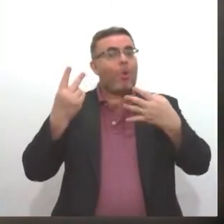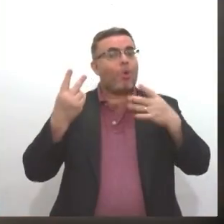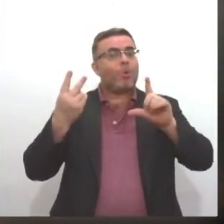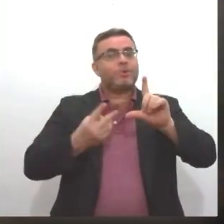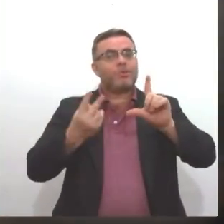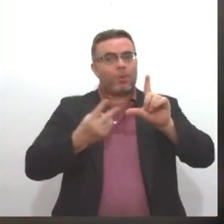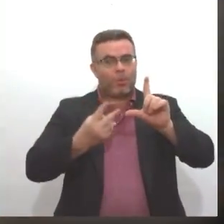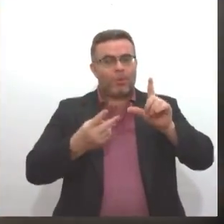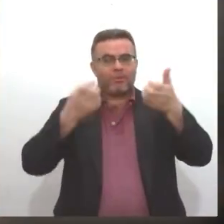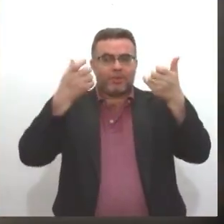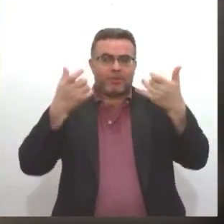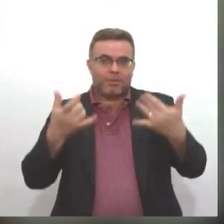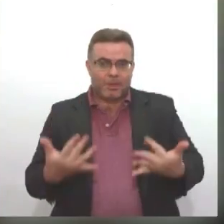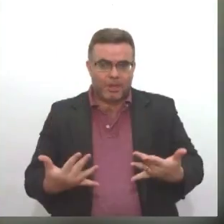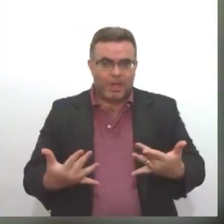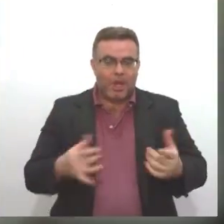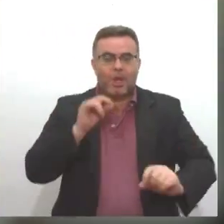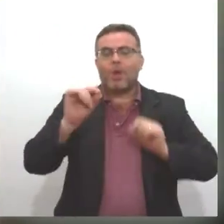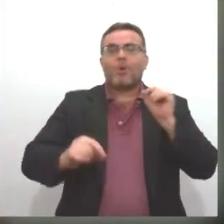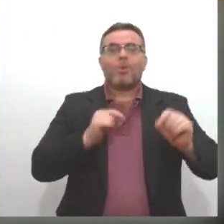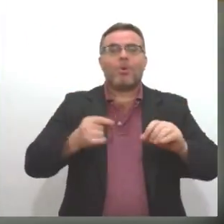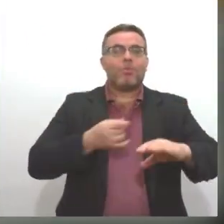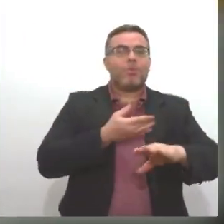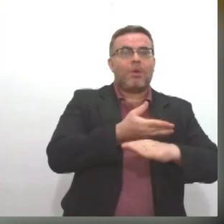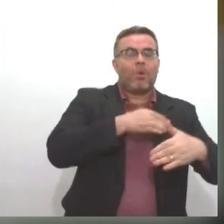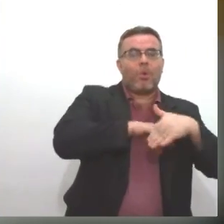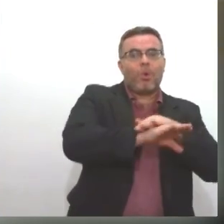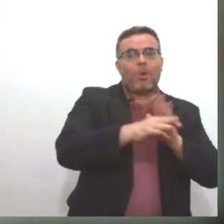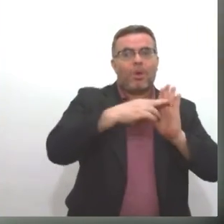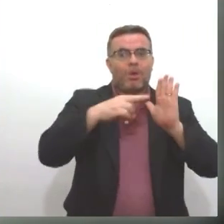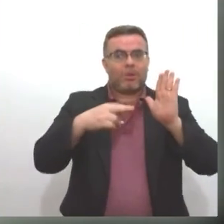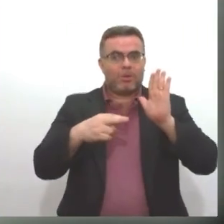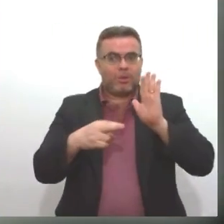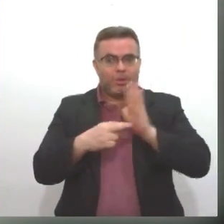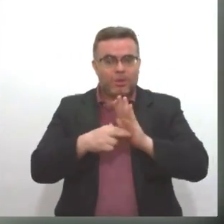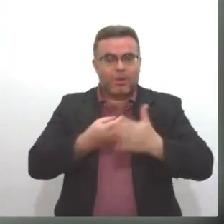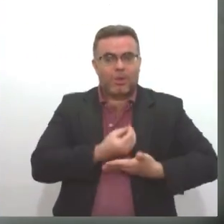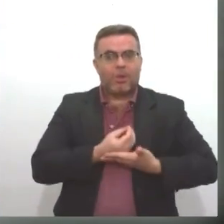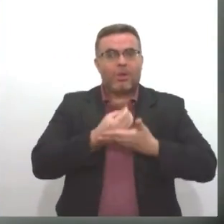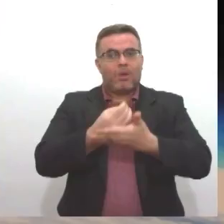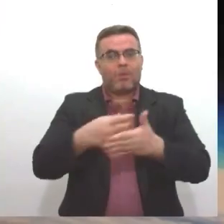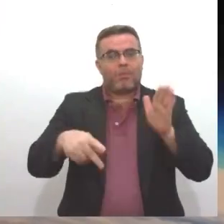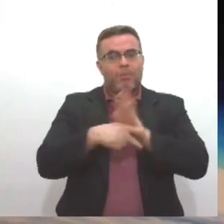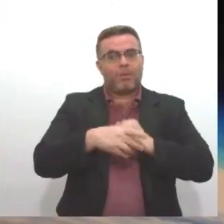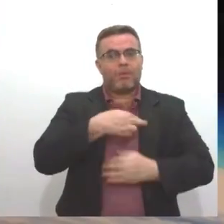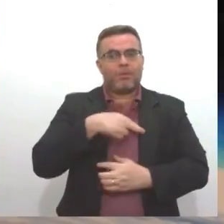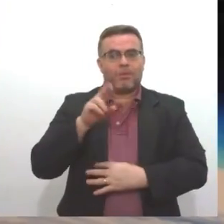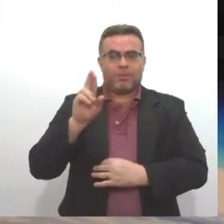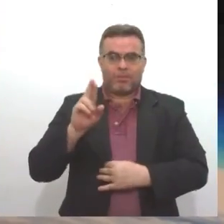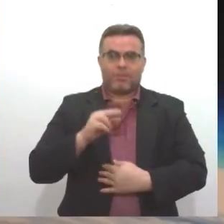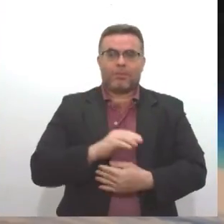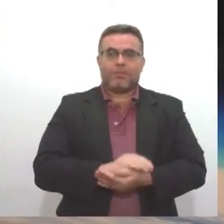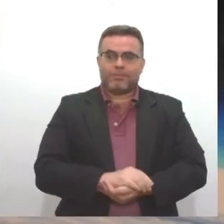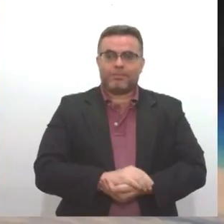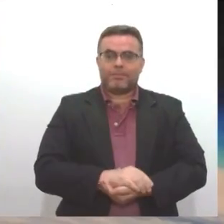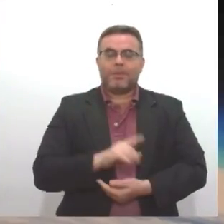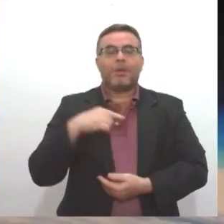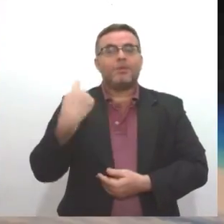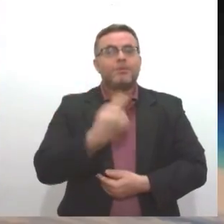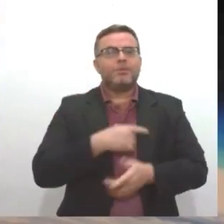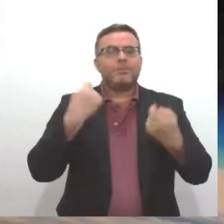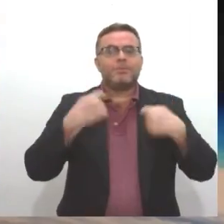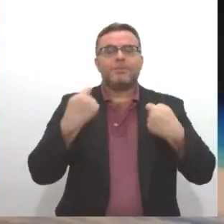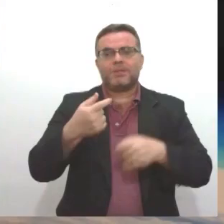a sacralidade e as consagrações populares nas religiões. Isso é que a gente tem que ter em mente, todos